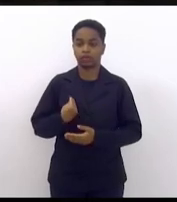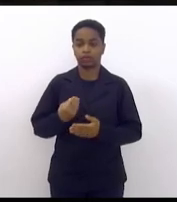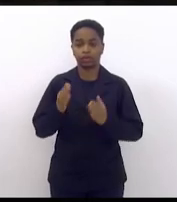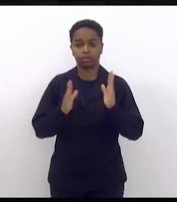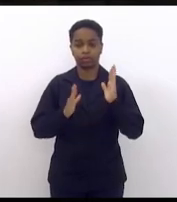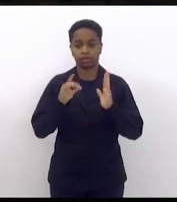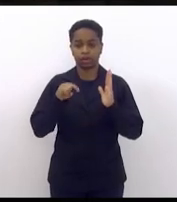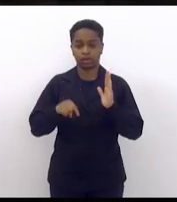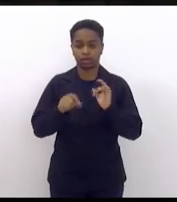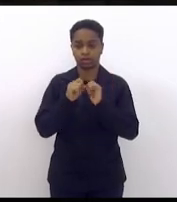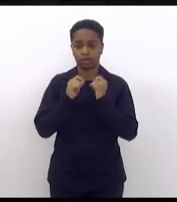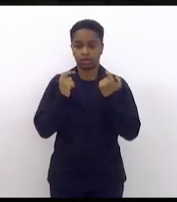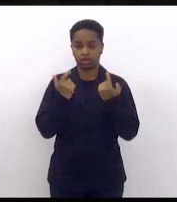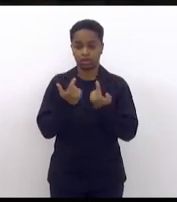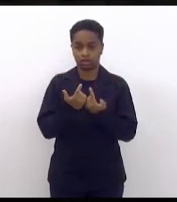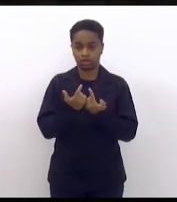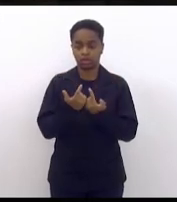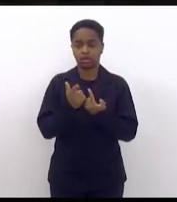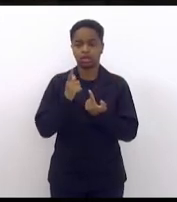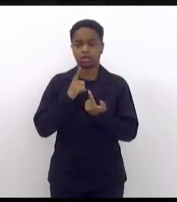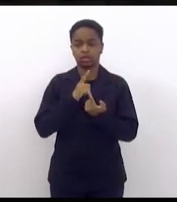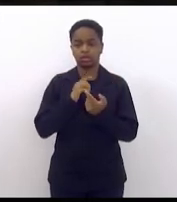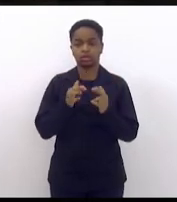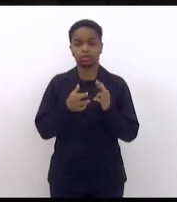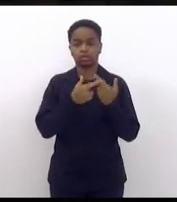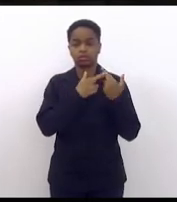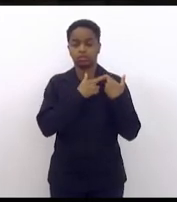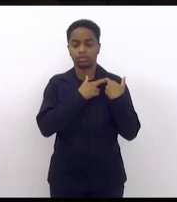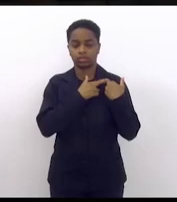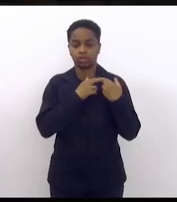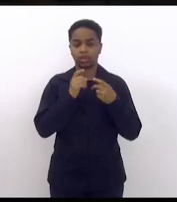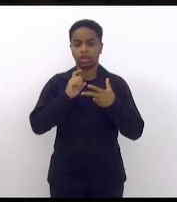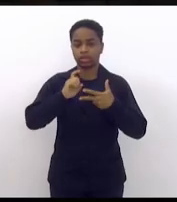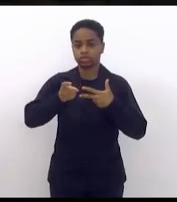de Leis, em que cumpre ao Poder Executivo Estadual discutir